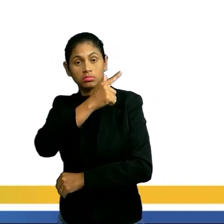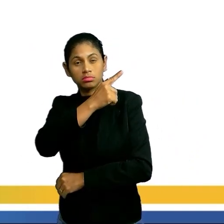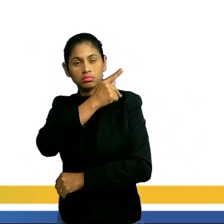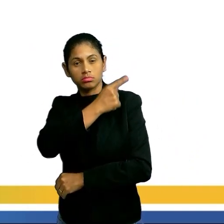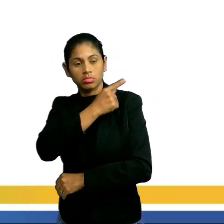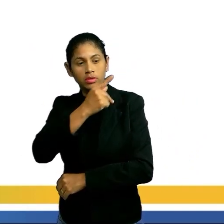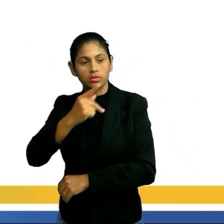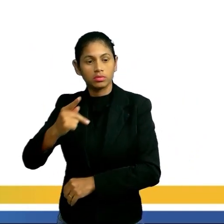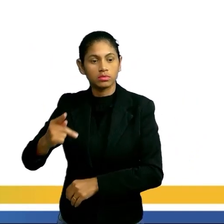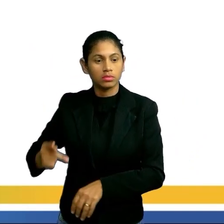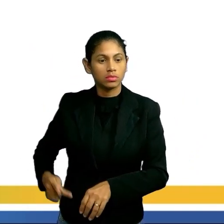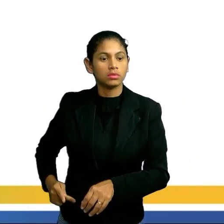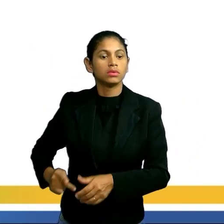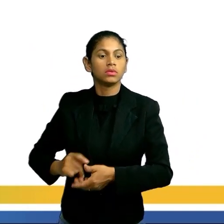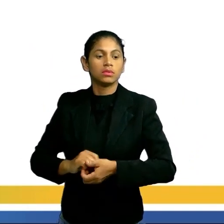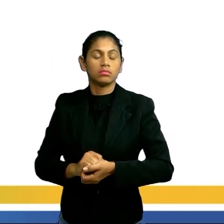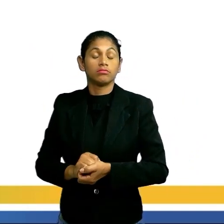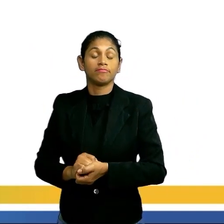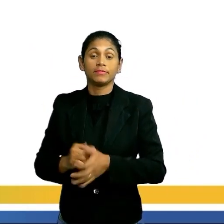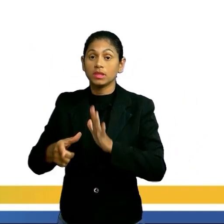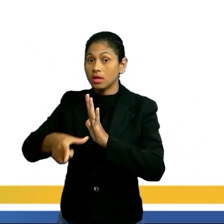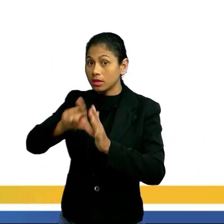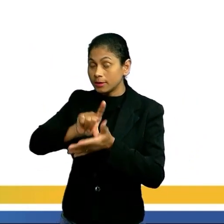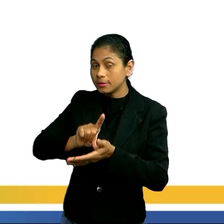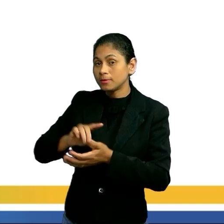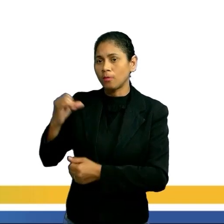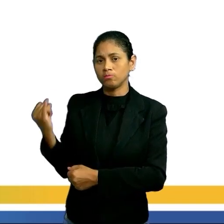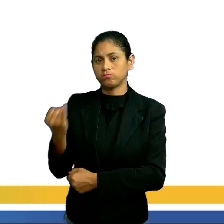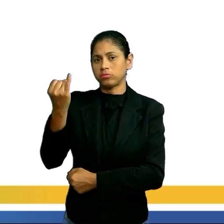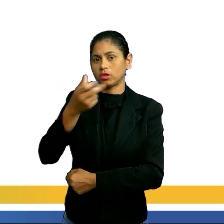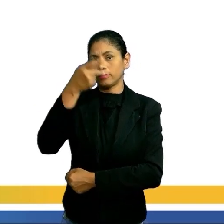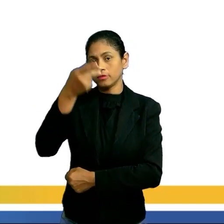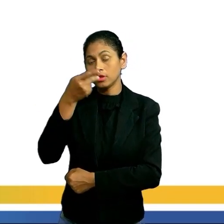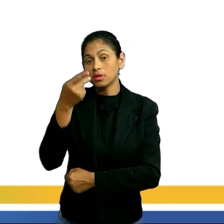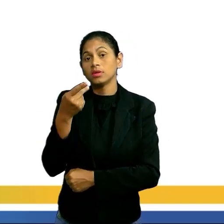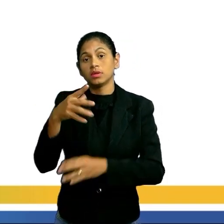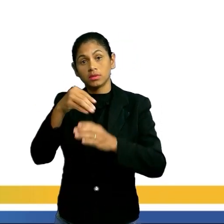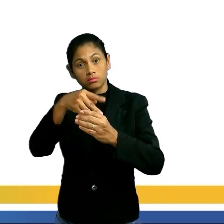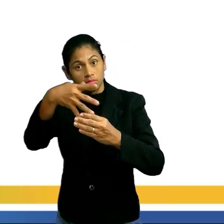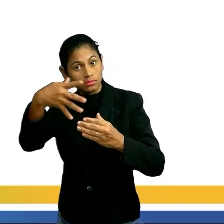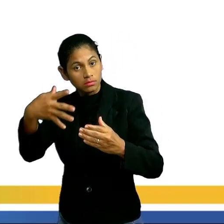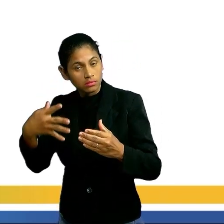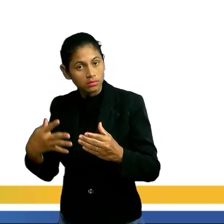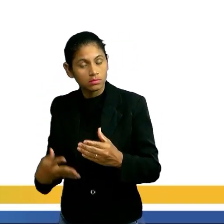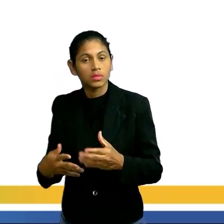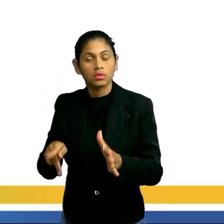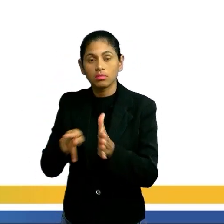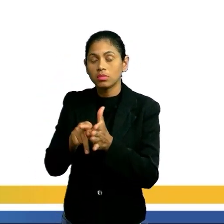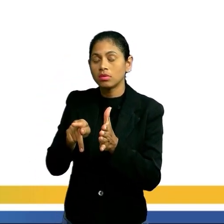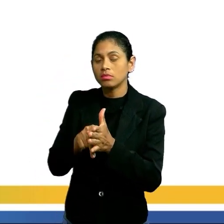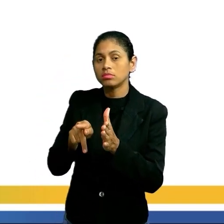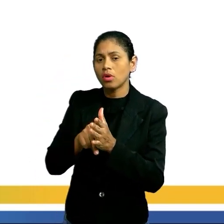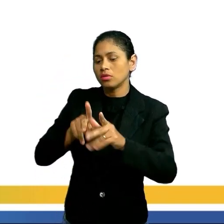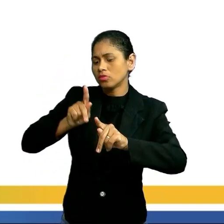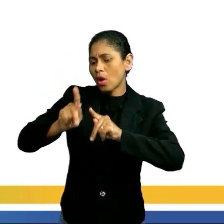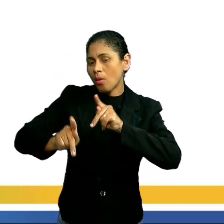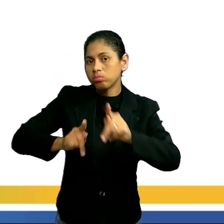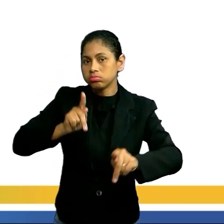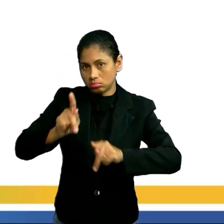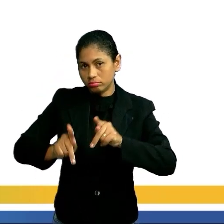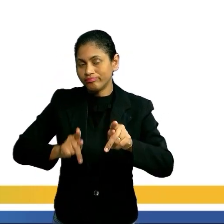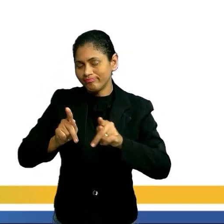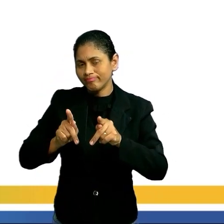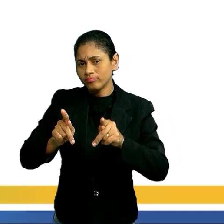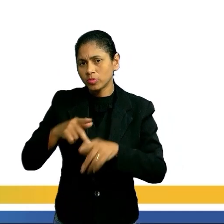Mas antes desse presidente, eu acho importante a gente falar um pouquinho das características. O que era esse populismo que a professora